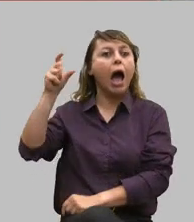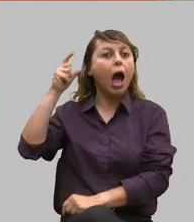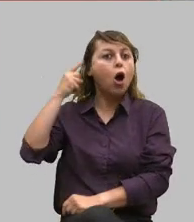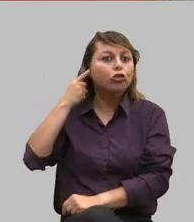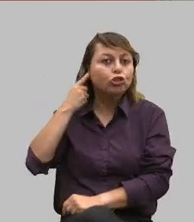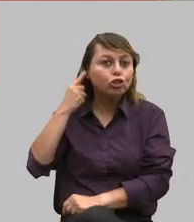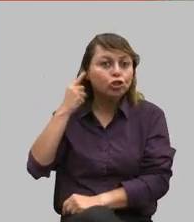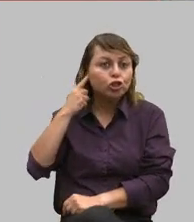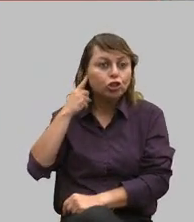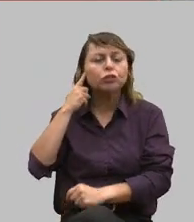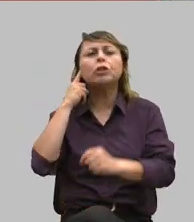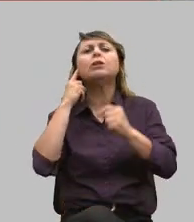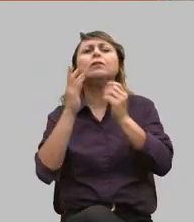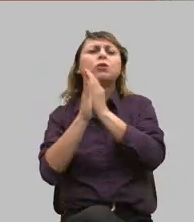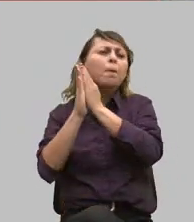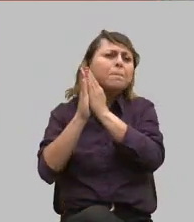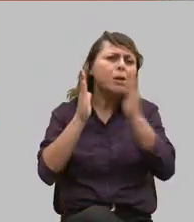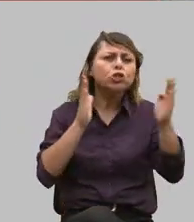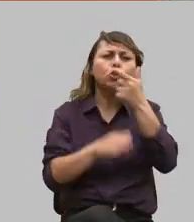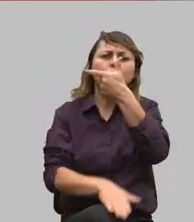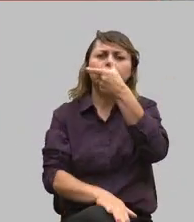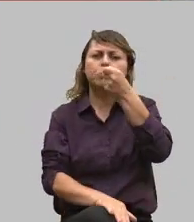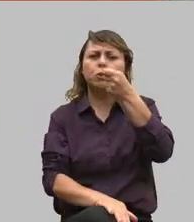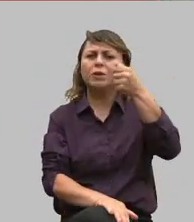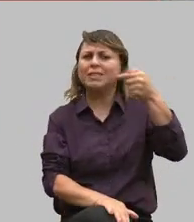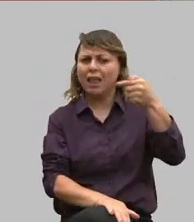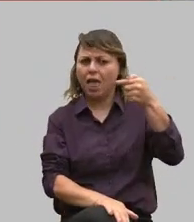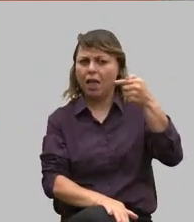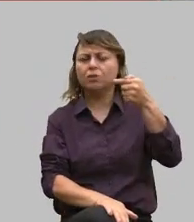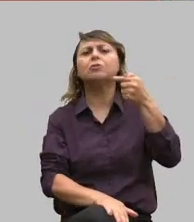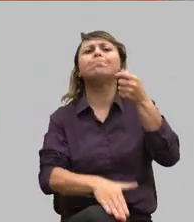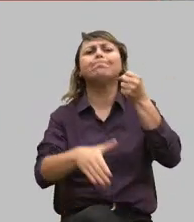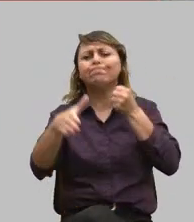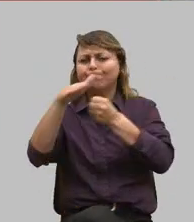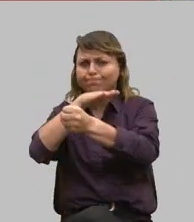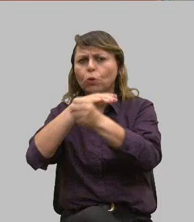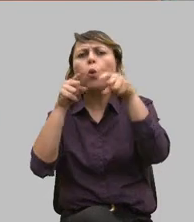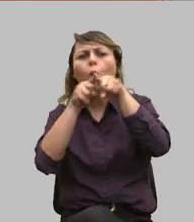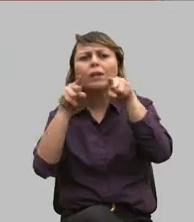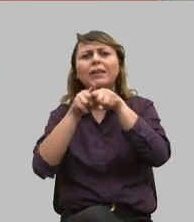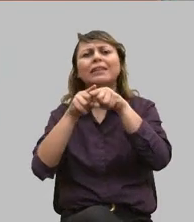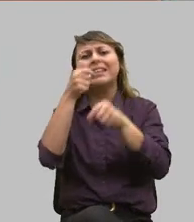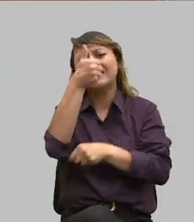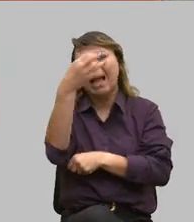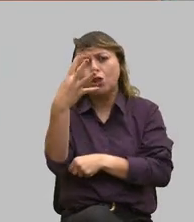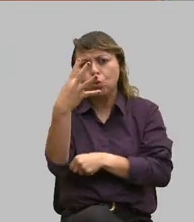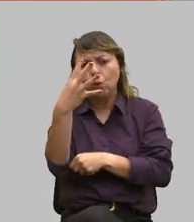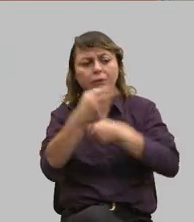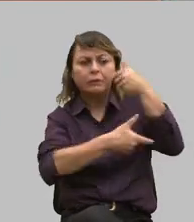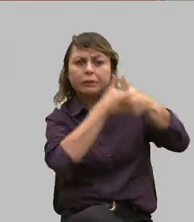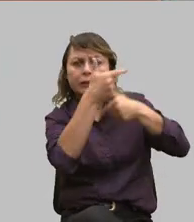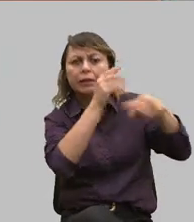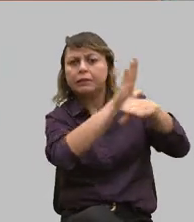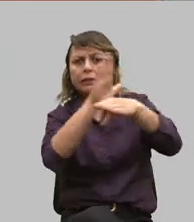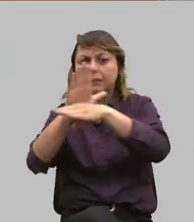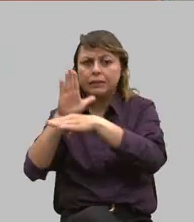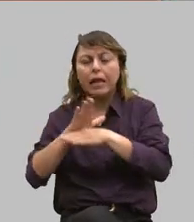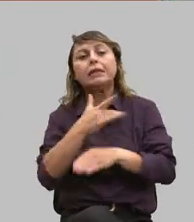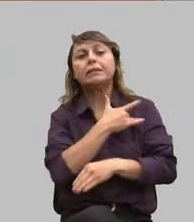vem desde 2007 implementada nas ações nas 14 ações do programa saúde na